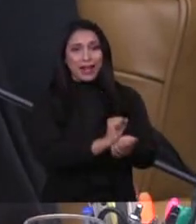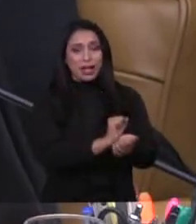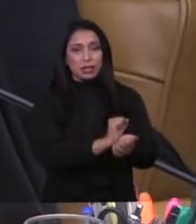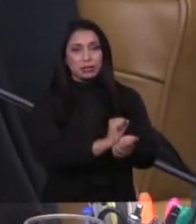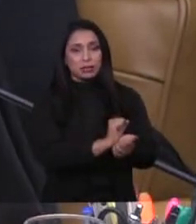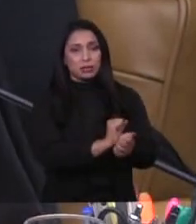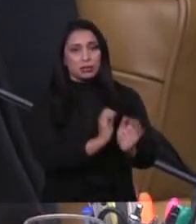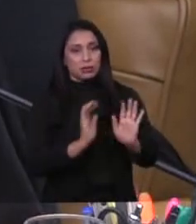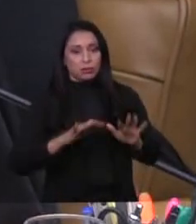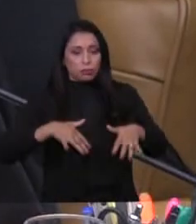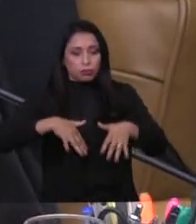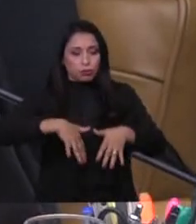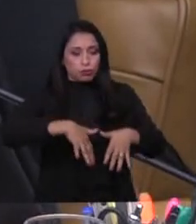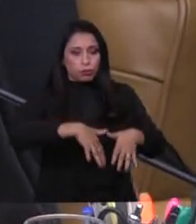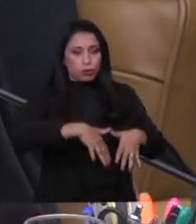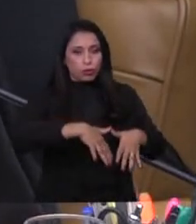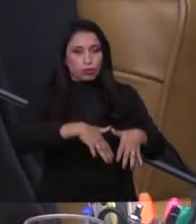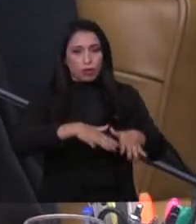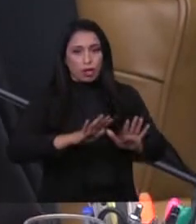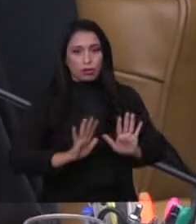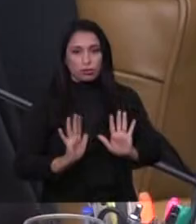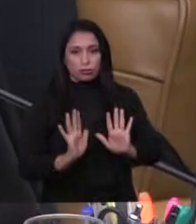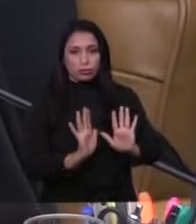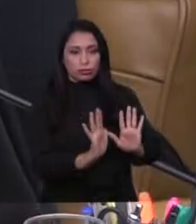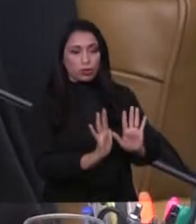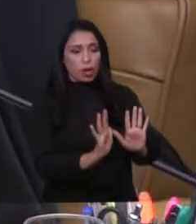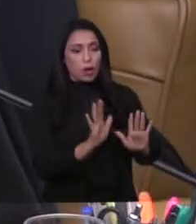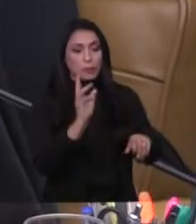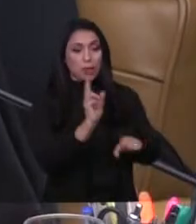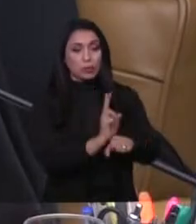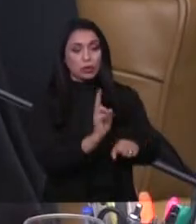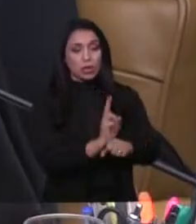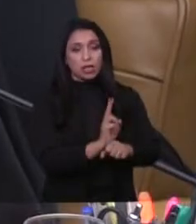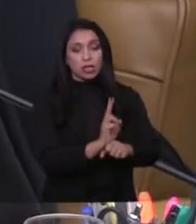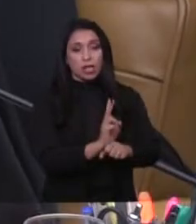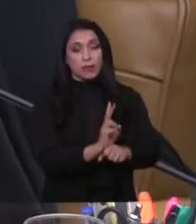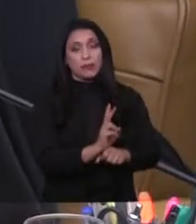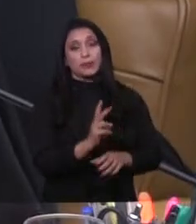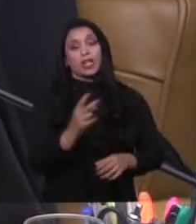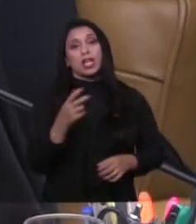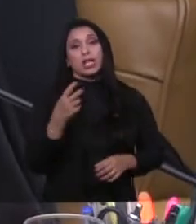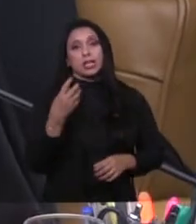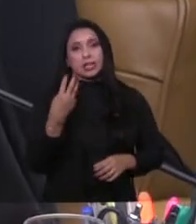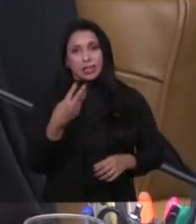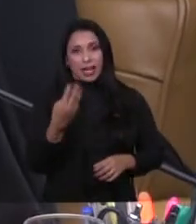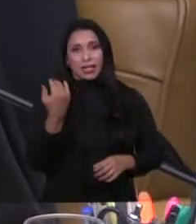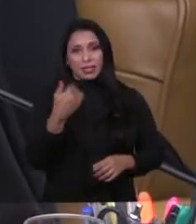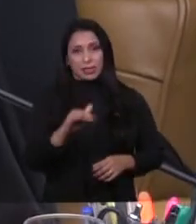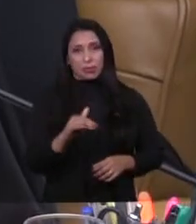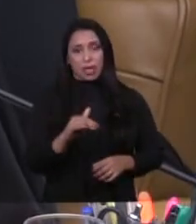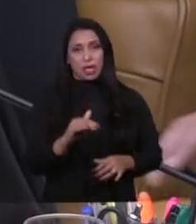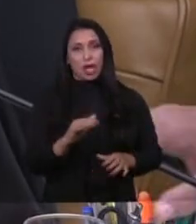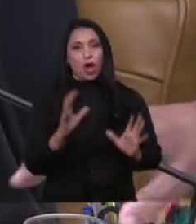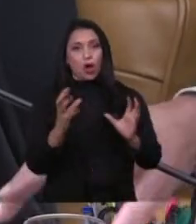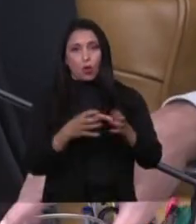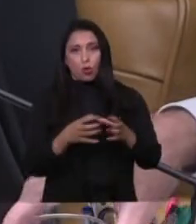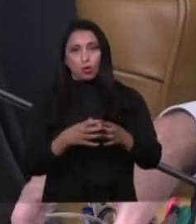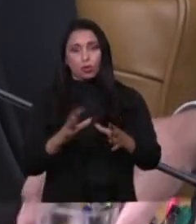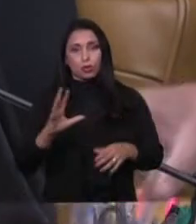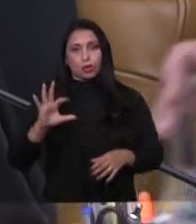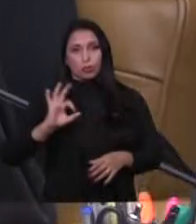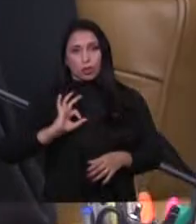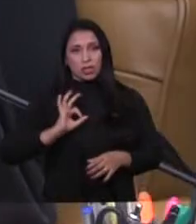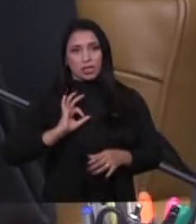Afirmou essa testemunha que, por volta das 15h20, a tropa precisou recuar e os